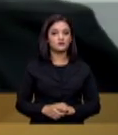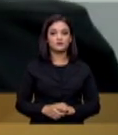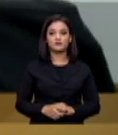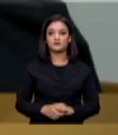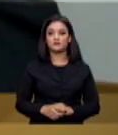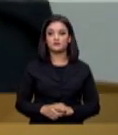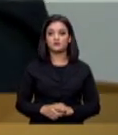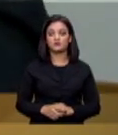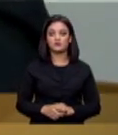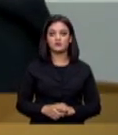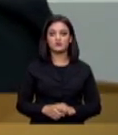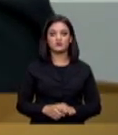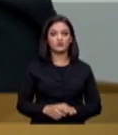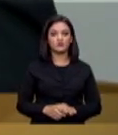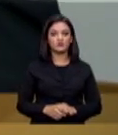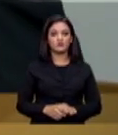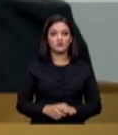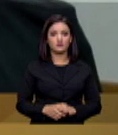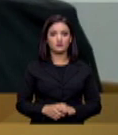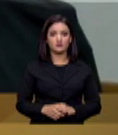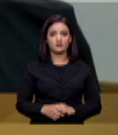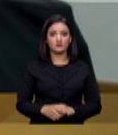Talvez para esclarecer esse ponto,